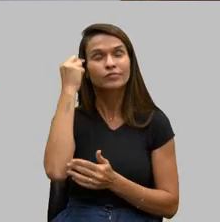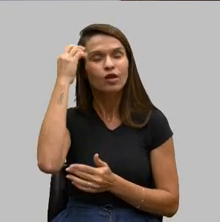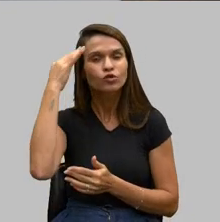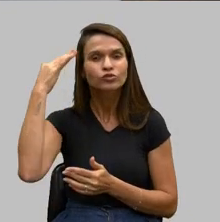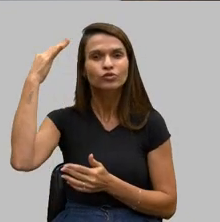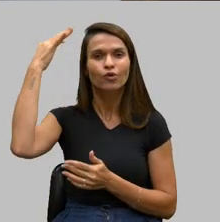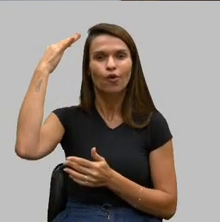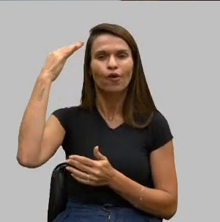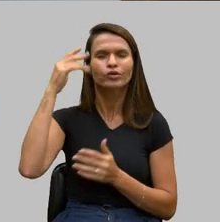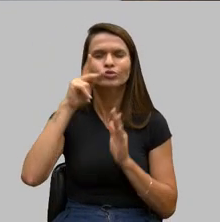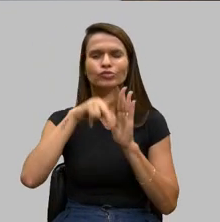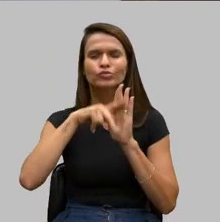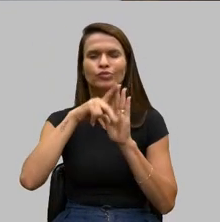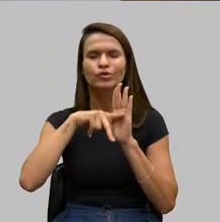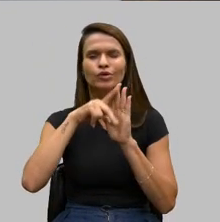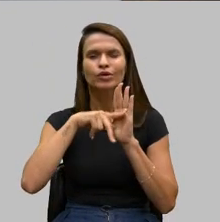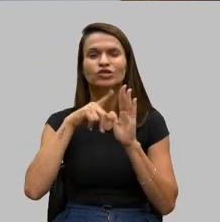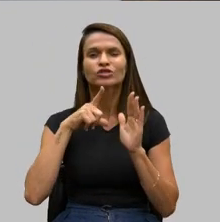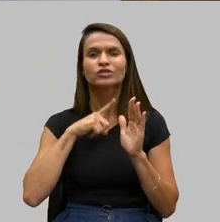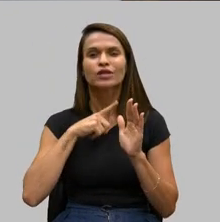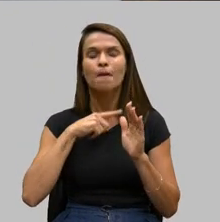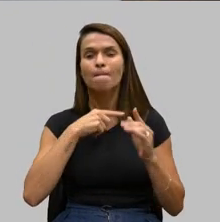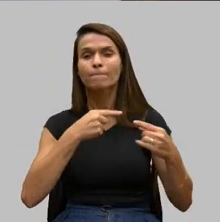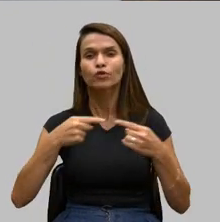projetos virem políticas